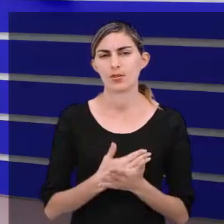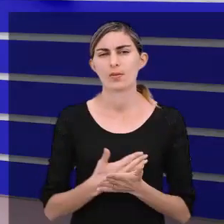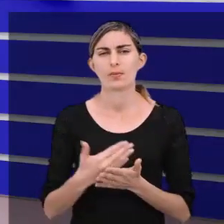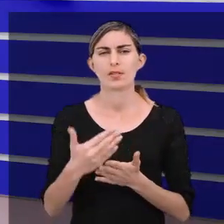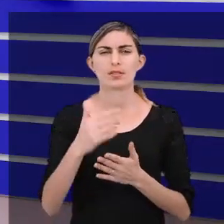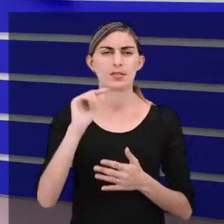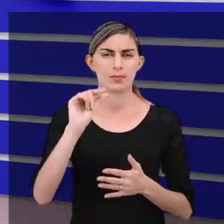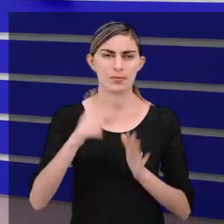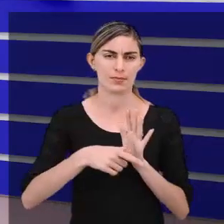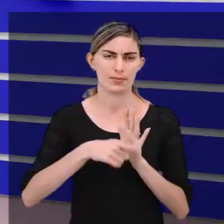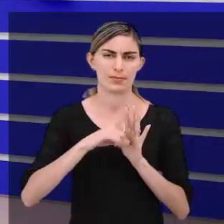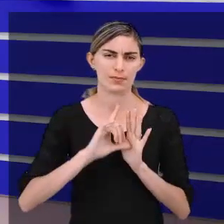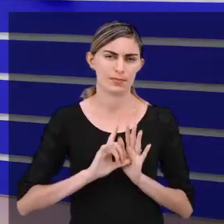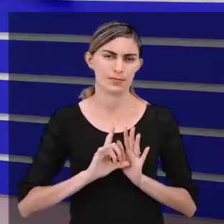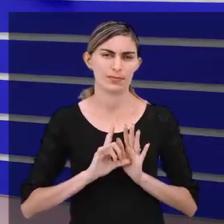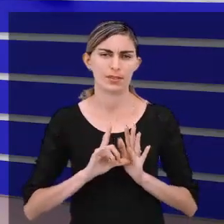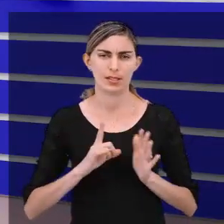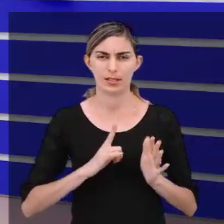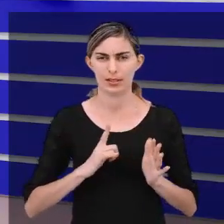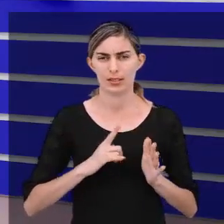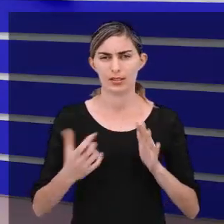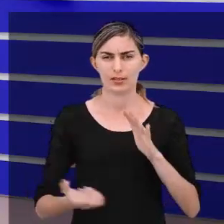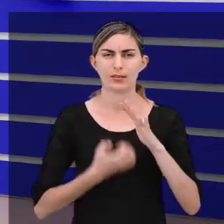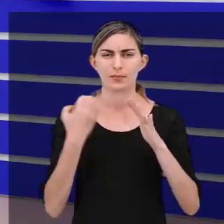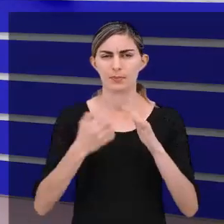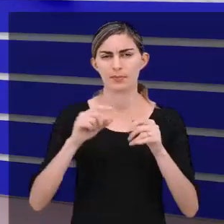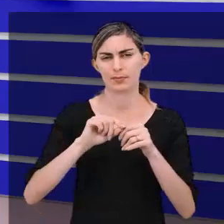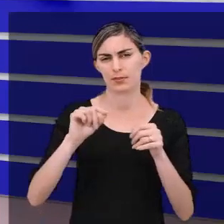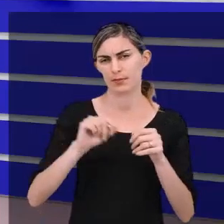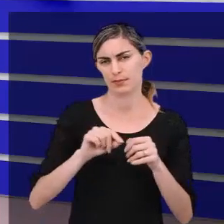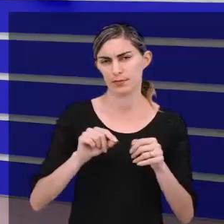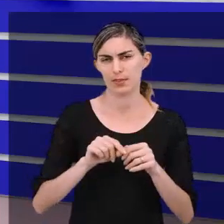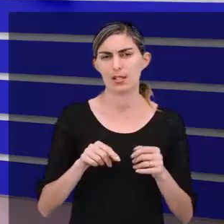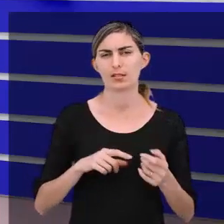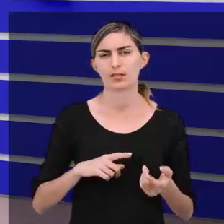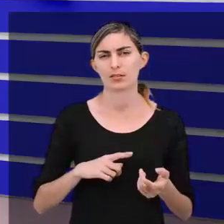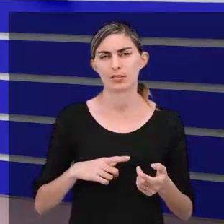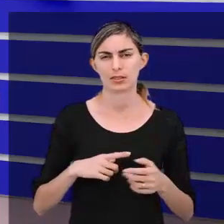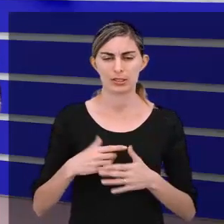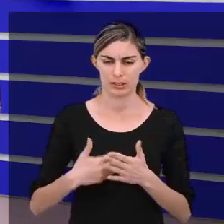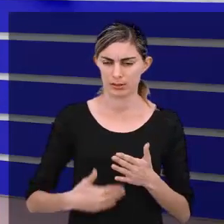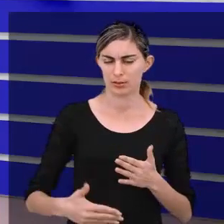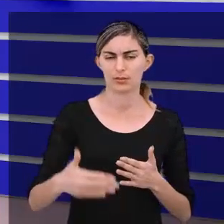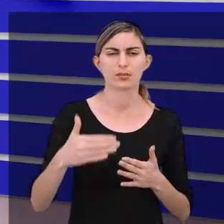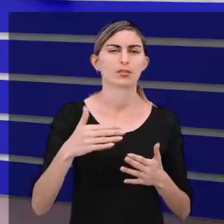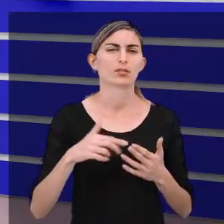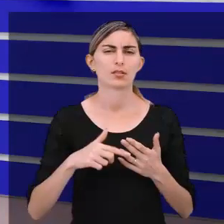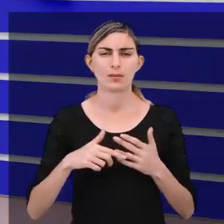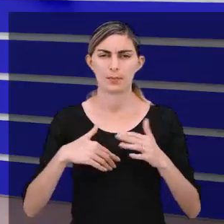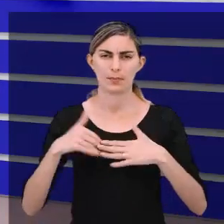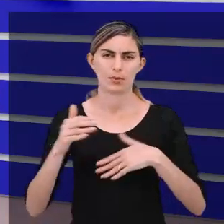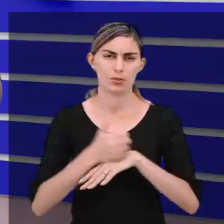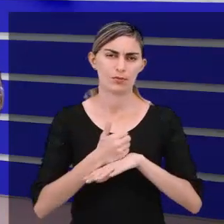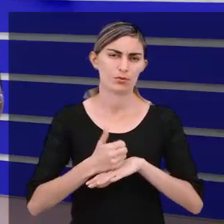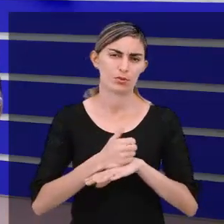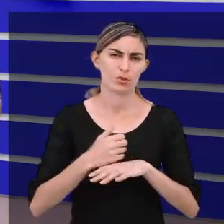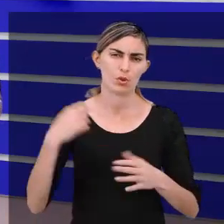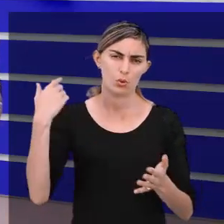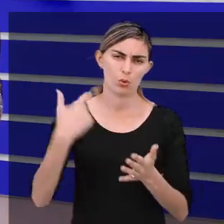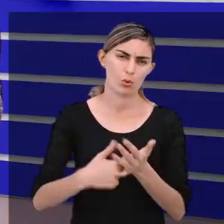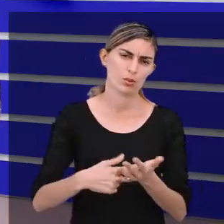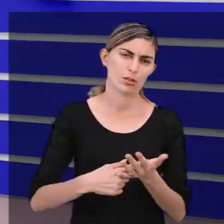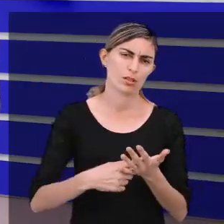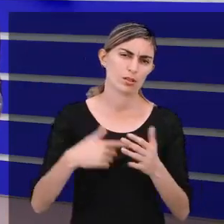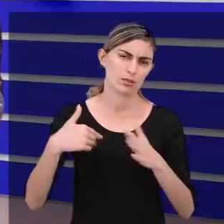conversava um pouco antes, né? Existem empresas que fazem investimentos, né, desde a entrada do profissional. Tem empresa que contrata